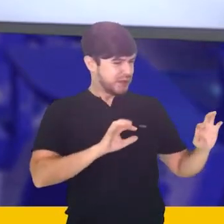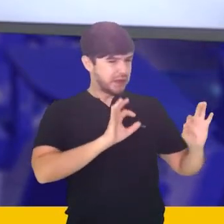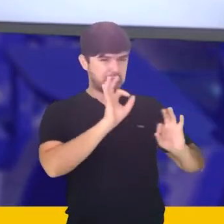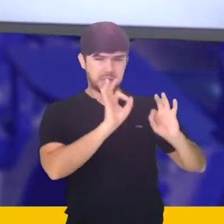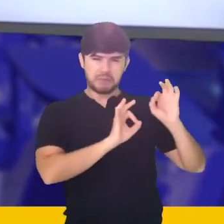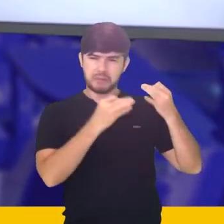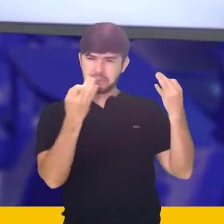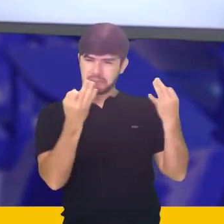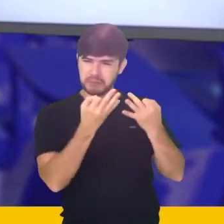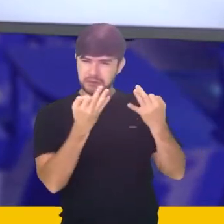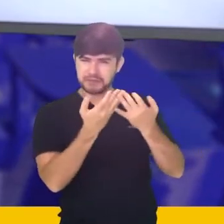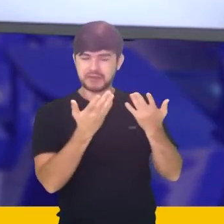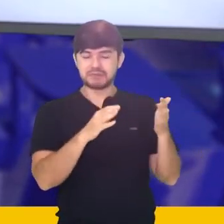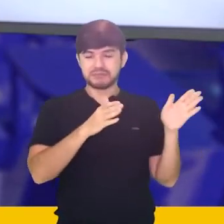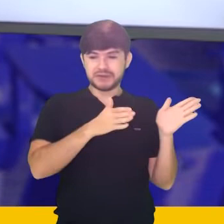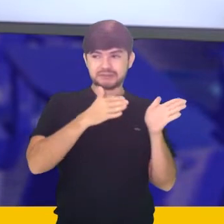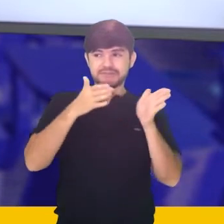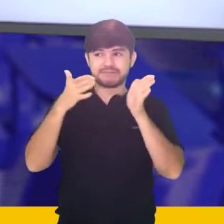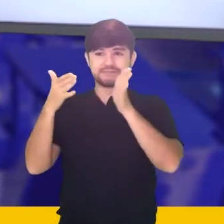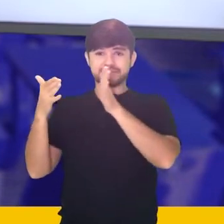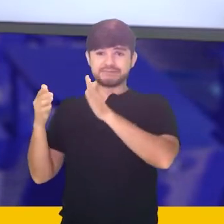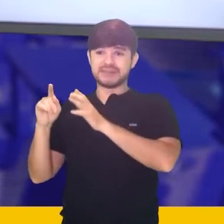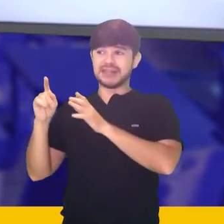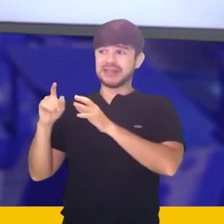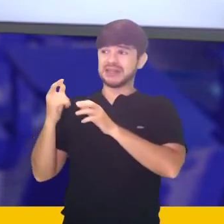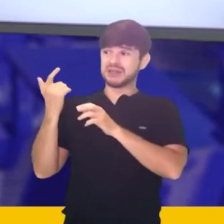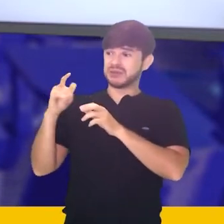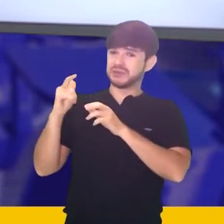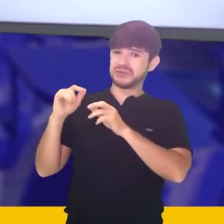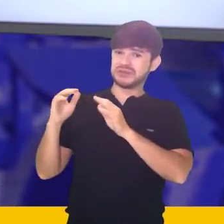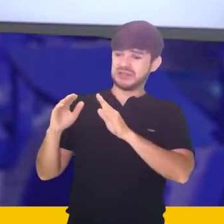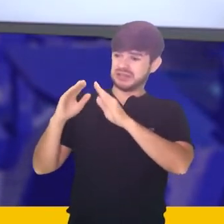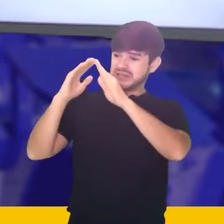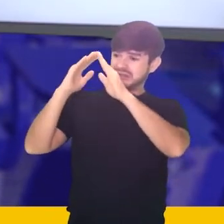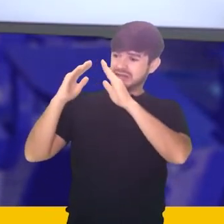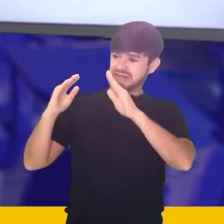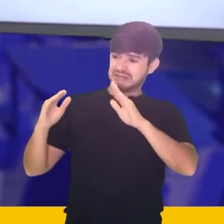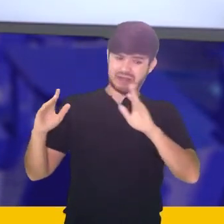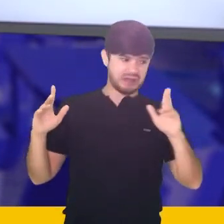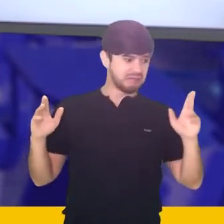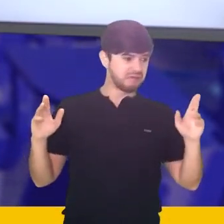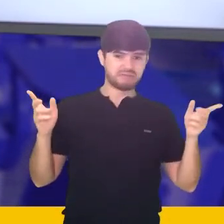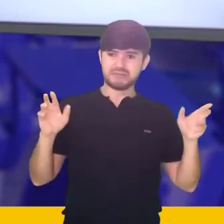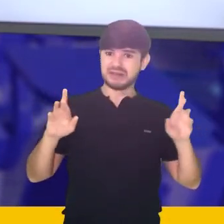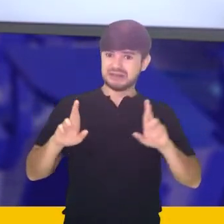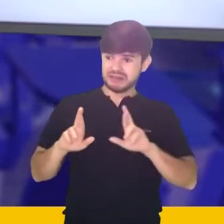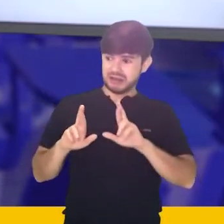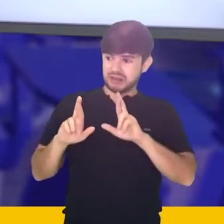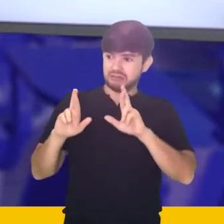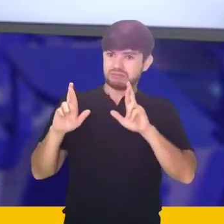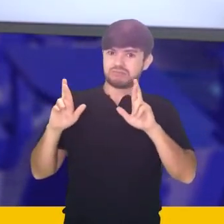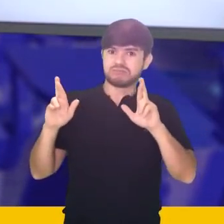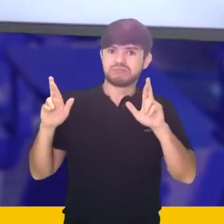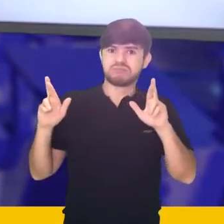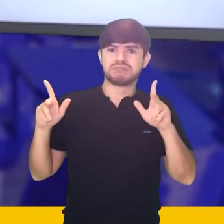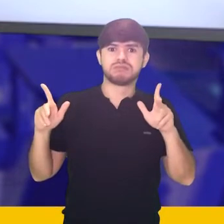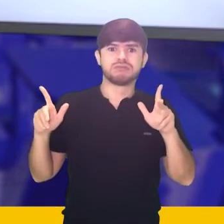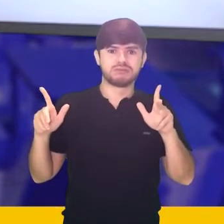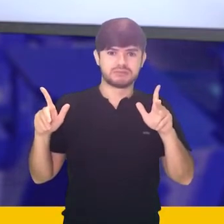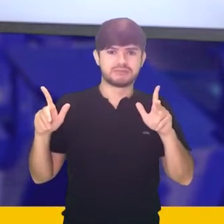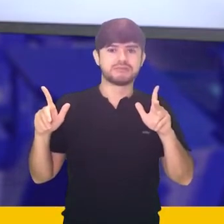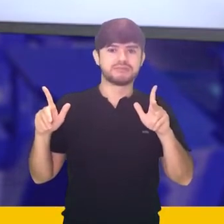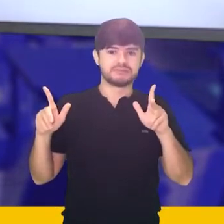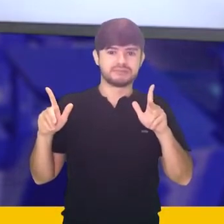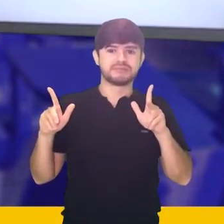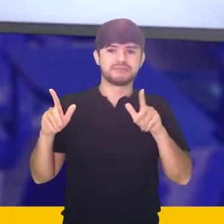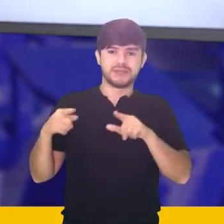de uma pirâmide, e aqui a gente já não tem mais aquela pirâmide daquele jeito, né? A gente tem uma mudança, então, da estrutura,